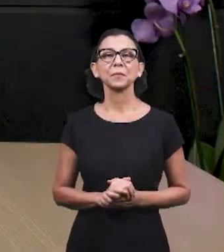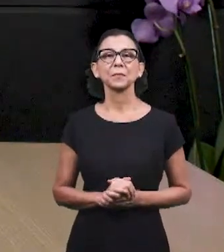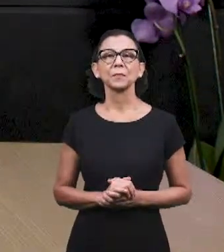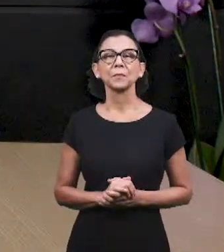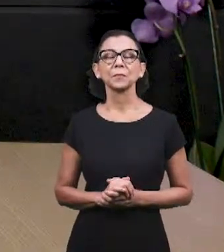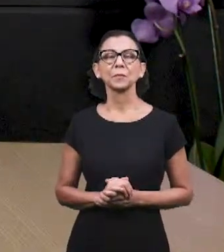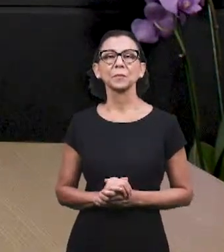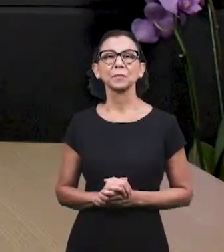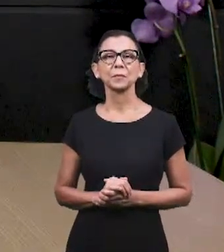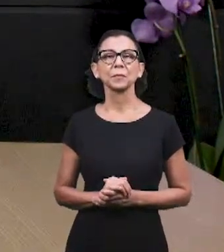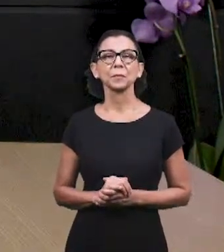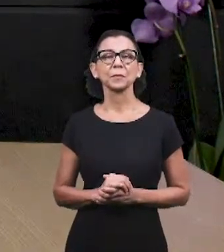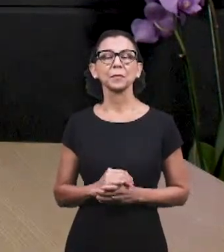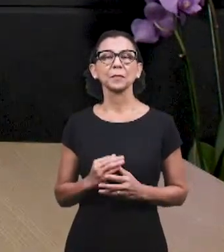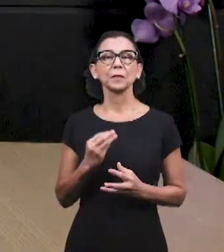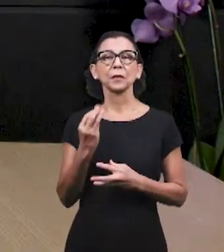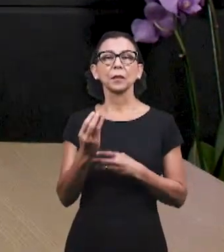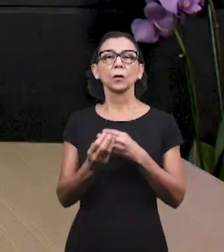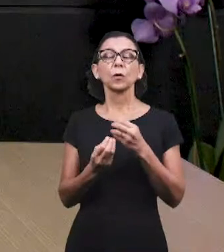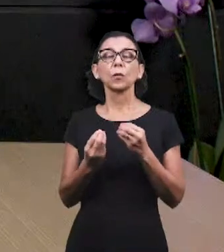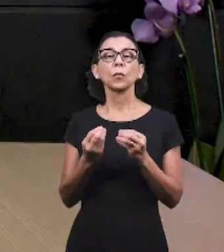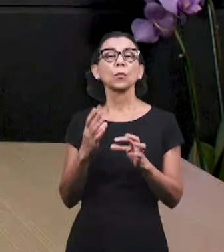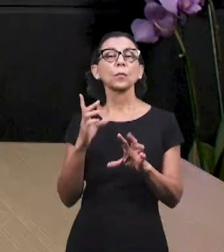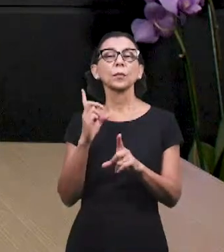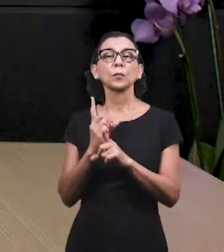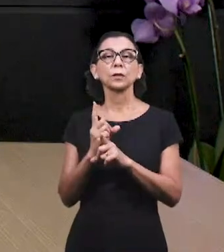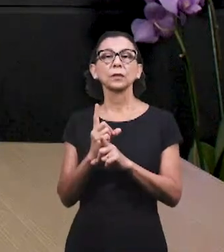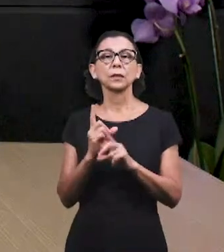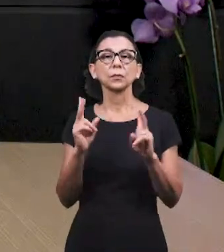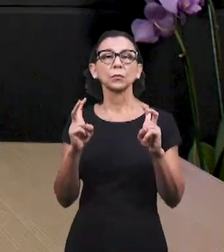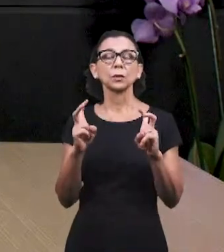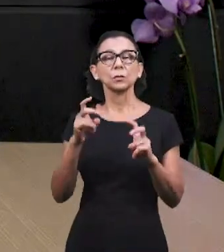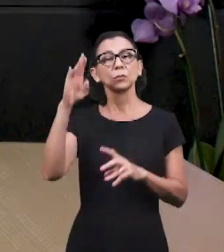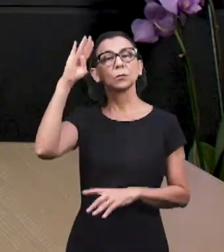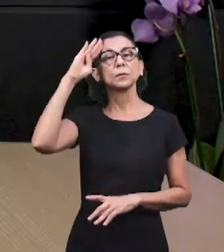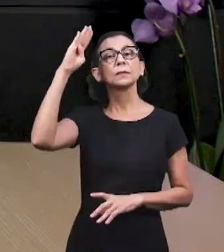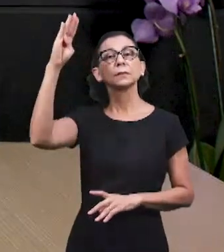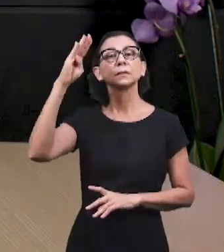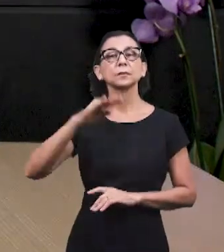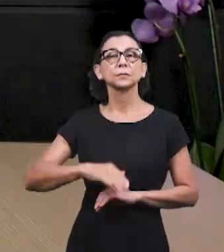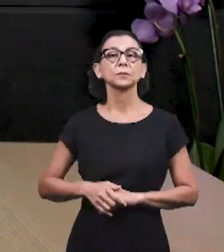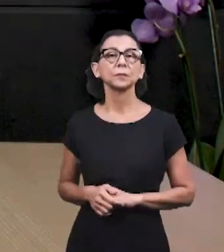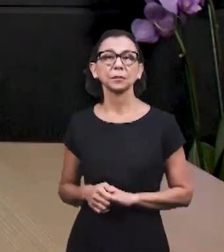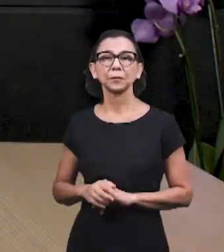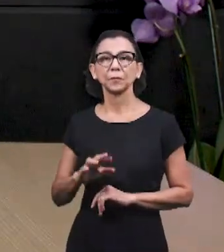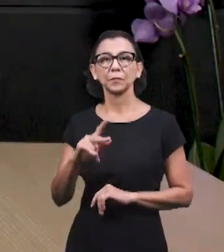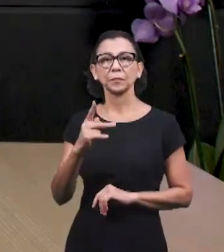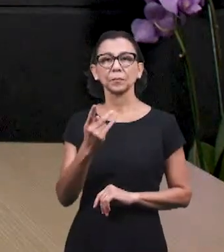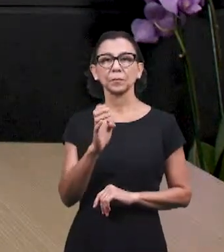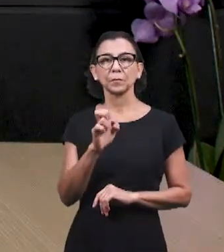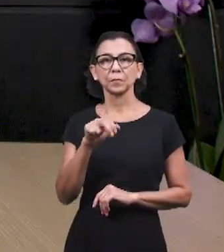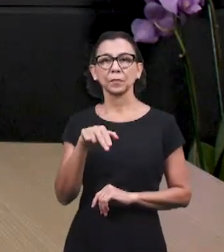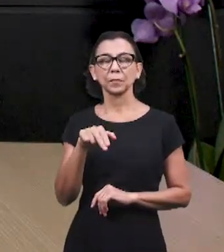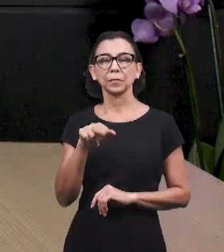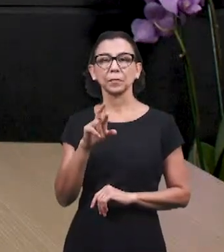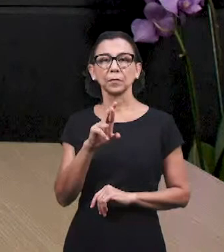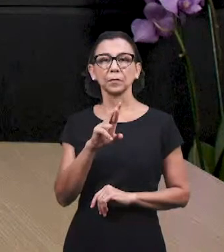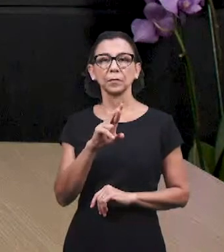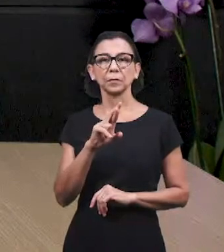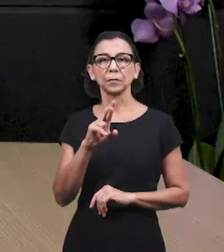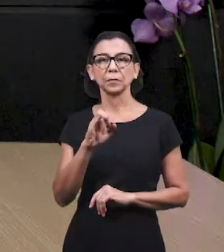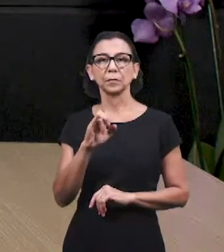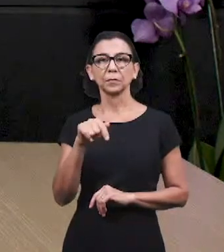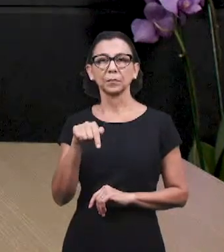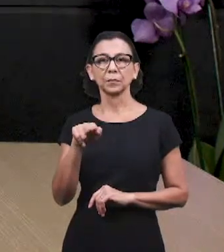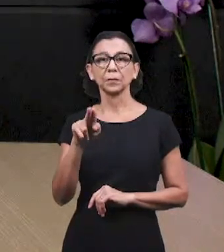podemos encontrar o assunto central é o nosso irmão Henrique. O Henrique, ele é da classe de adolescentes da nossa